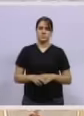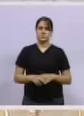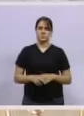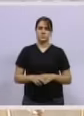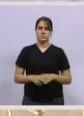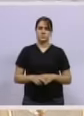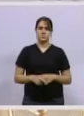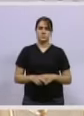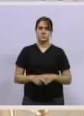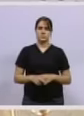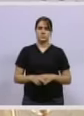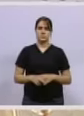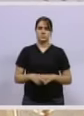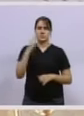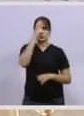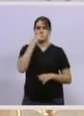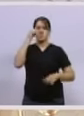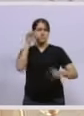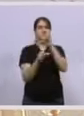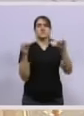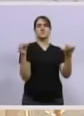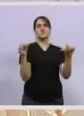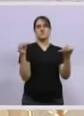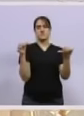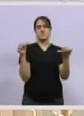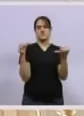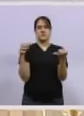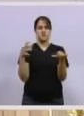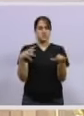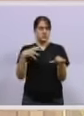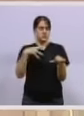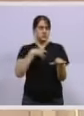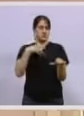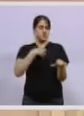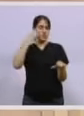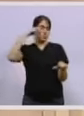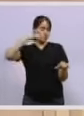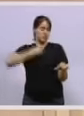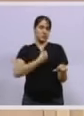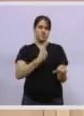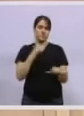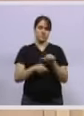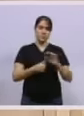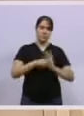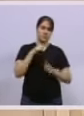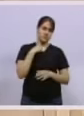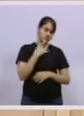O gesto de conversão. Muda a cara. Muda o jeito de se enxergar. Antes tem um coitadinho.